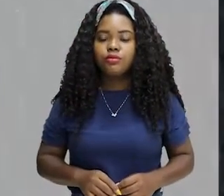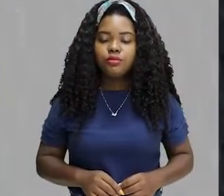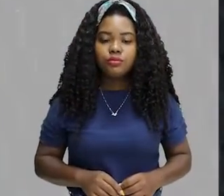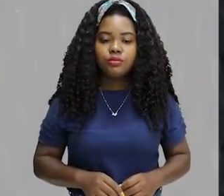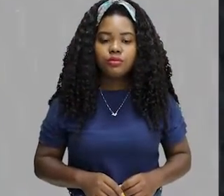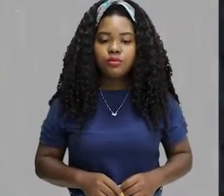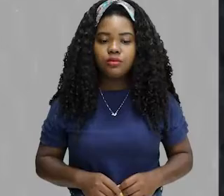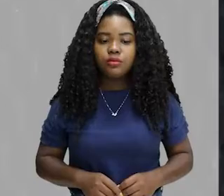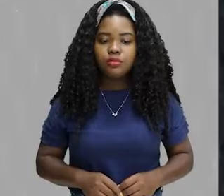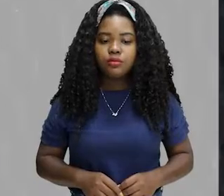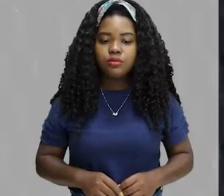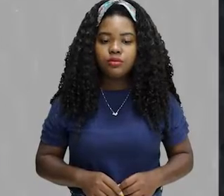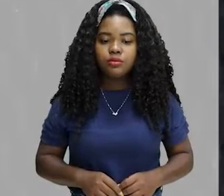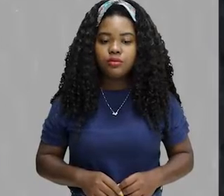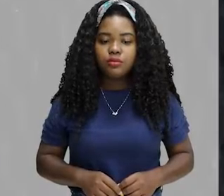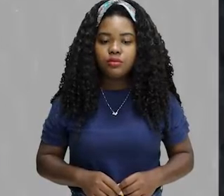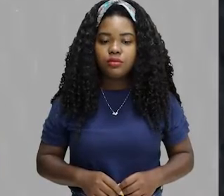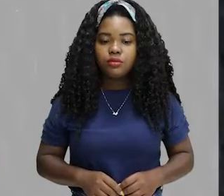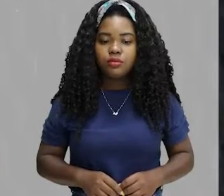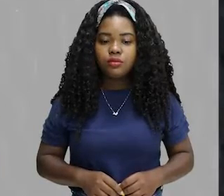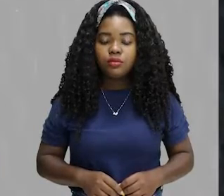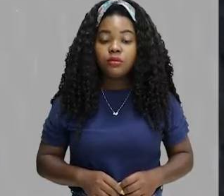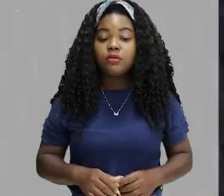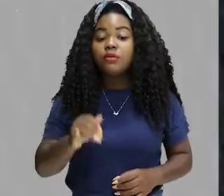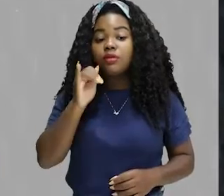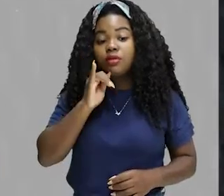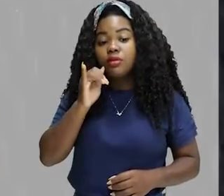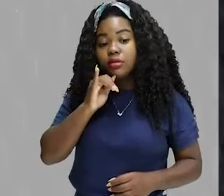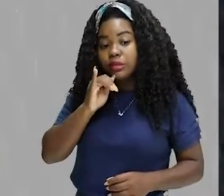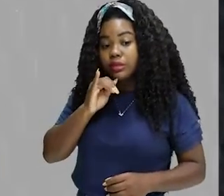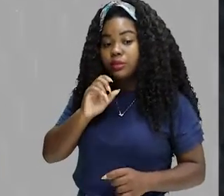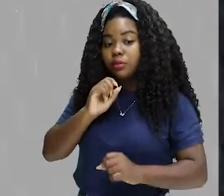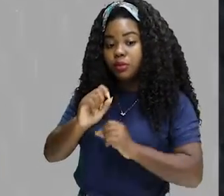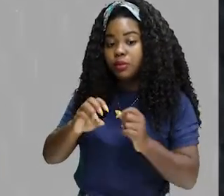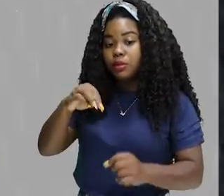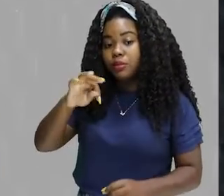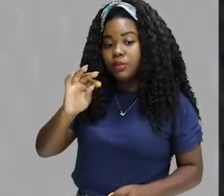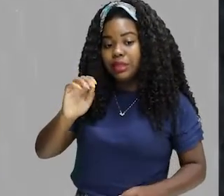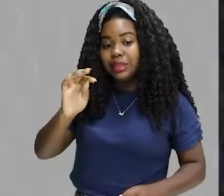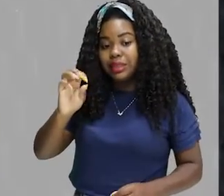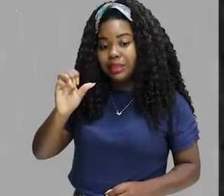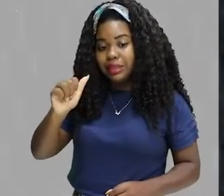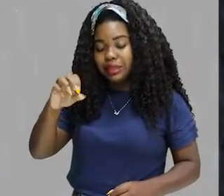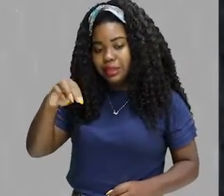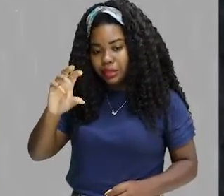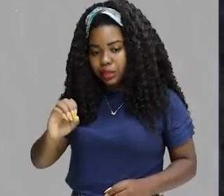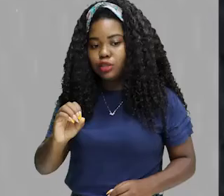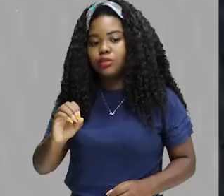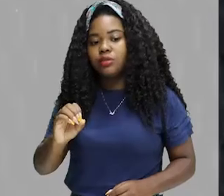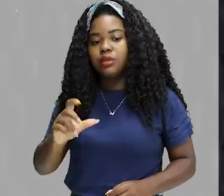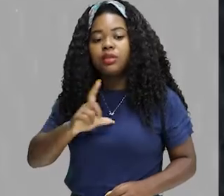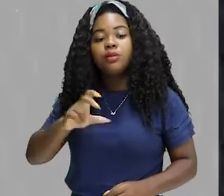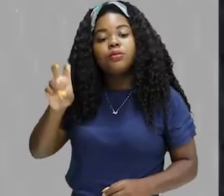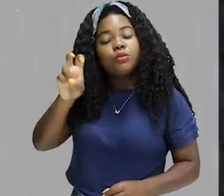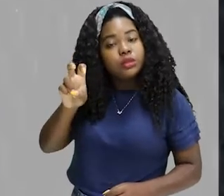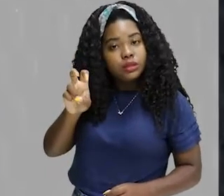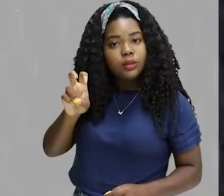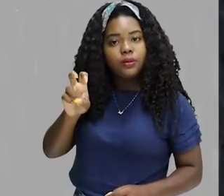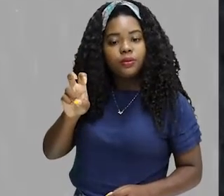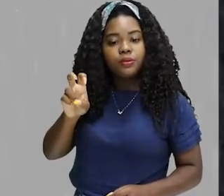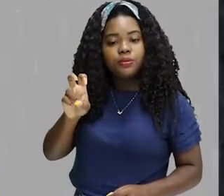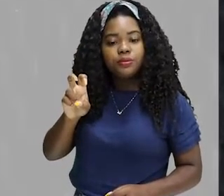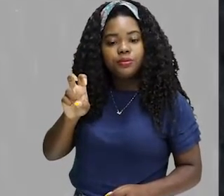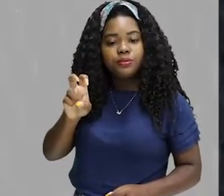maior quantidade de átomos? Nesse exemplo é o metano, CH4. Nós temos 5 átomos compondo